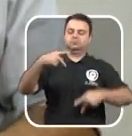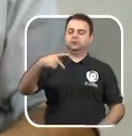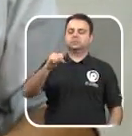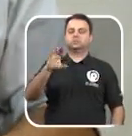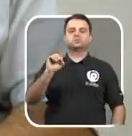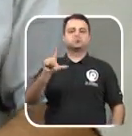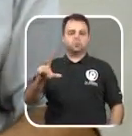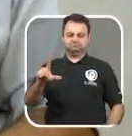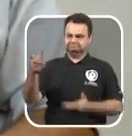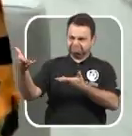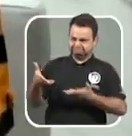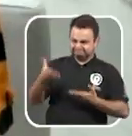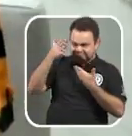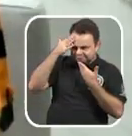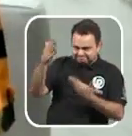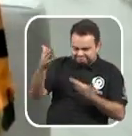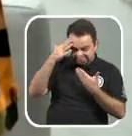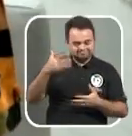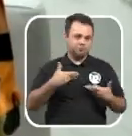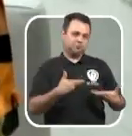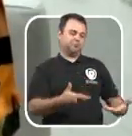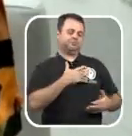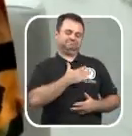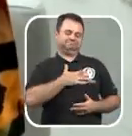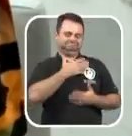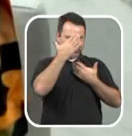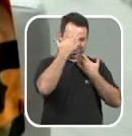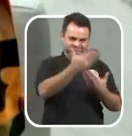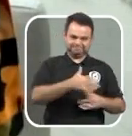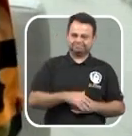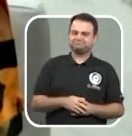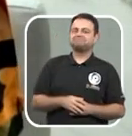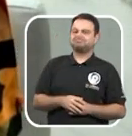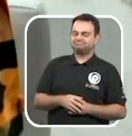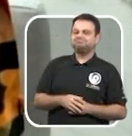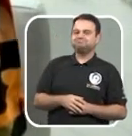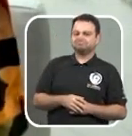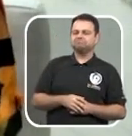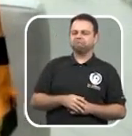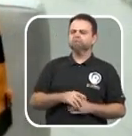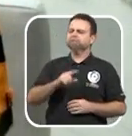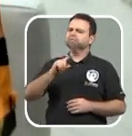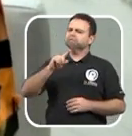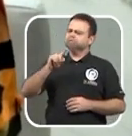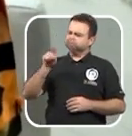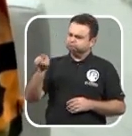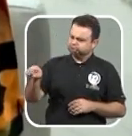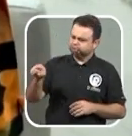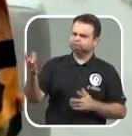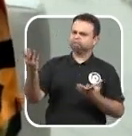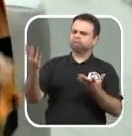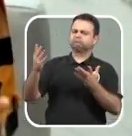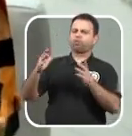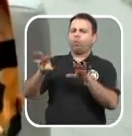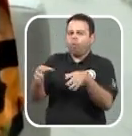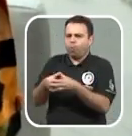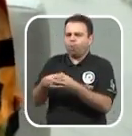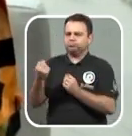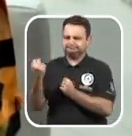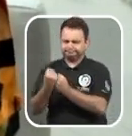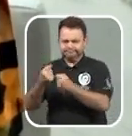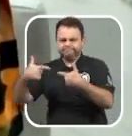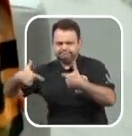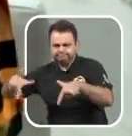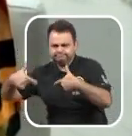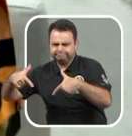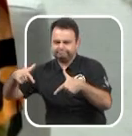Eu que agradeço, Vi. Vamos iniciar. Vereador, eu começo falando de uma questão que mobilizou bastante o senhor e o seu gabinete aí nos últimos